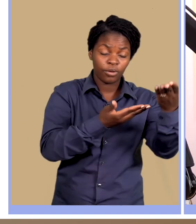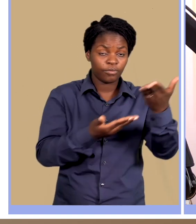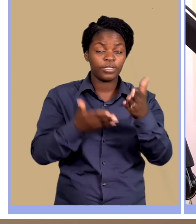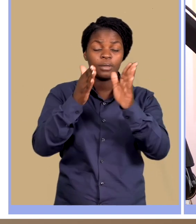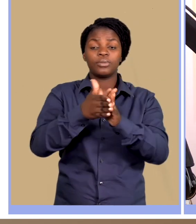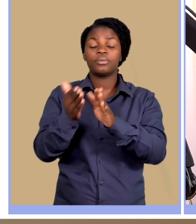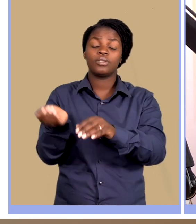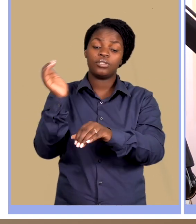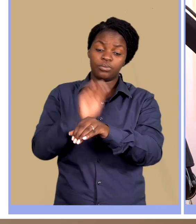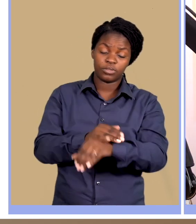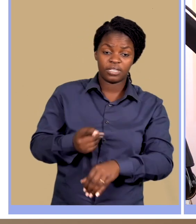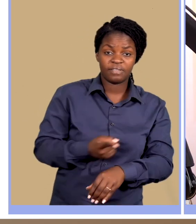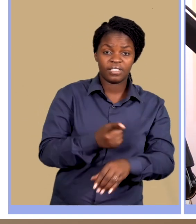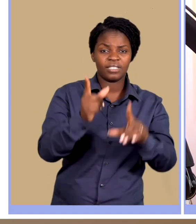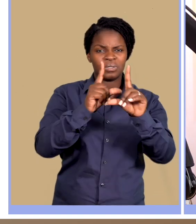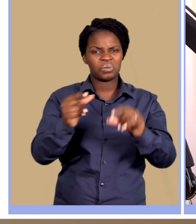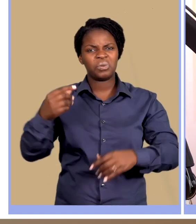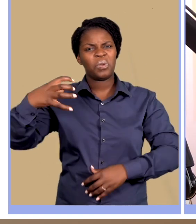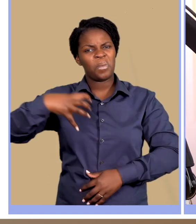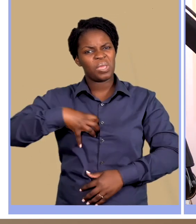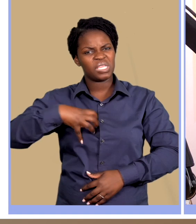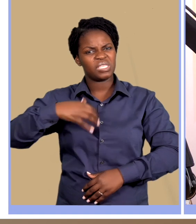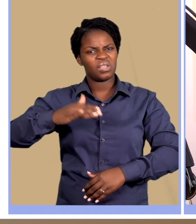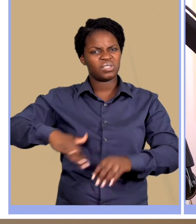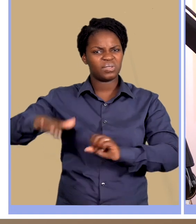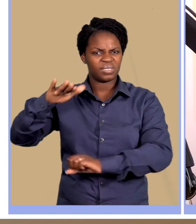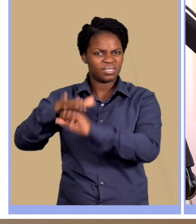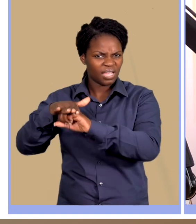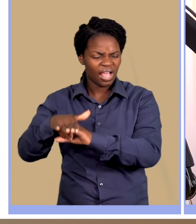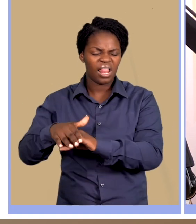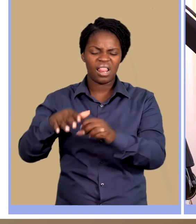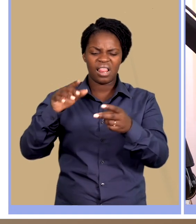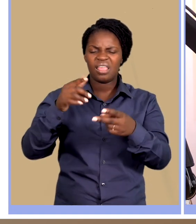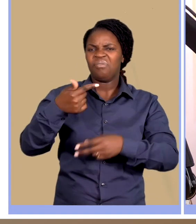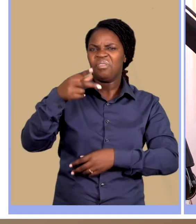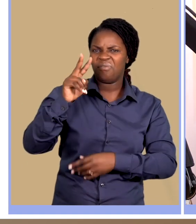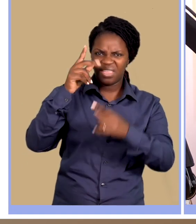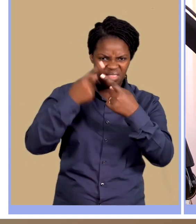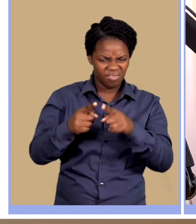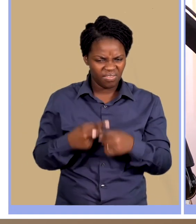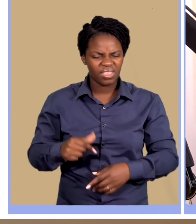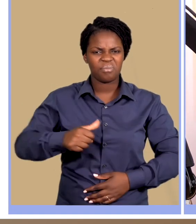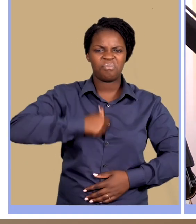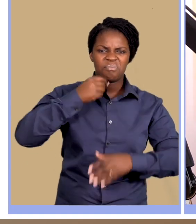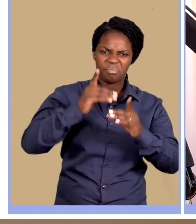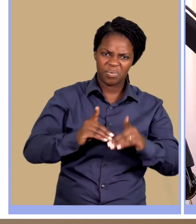de Gênero, Criança e Ação Social, imprensa pública, imprensa privada. Eu me lembro